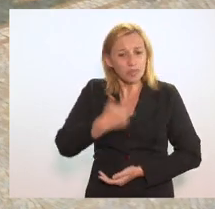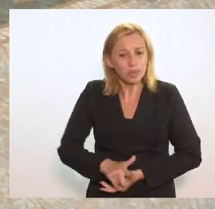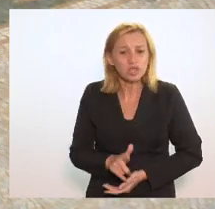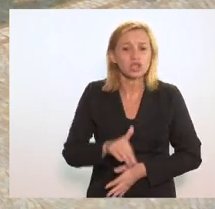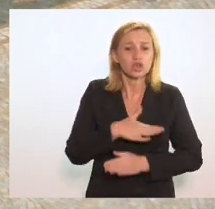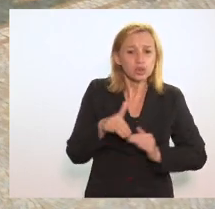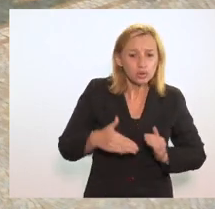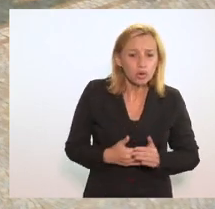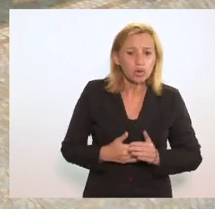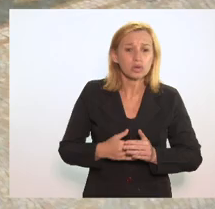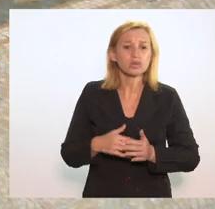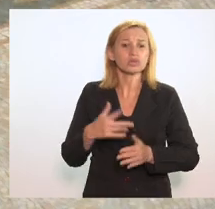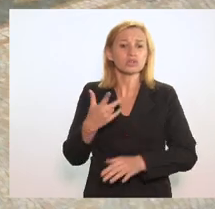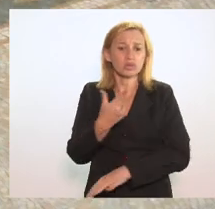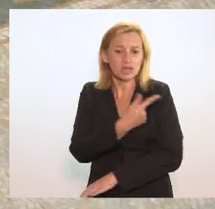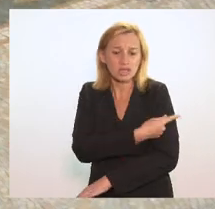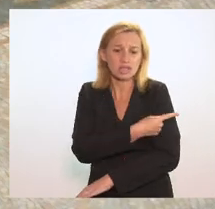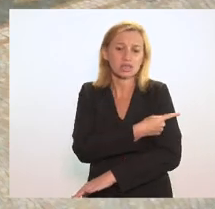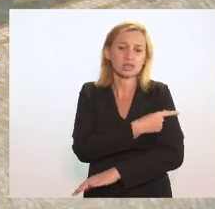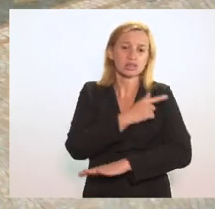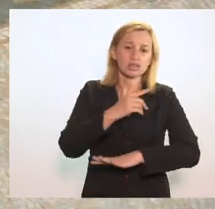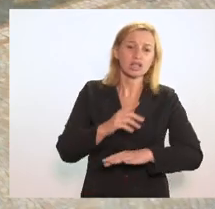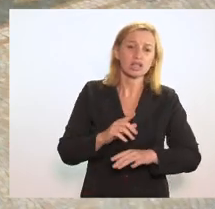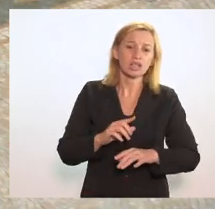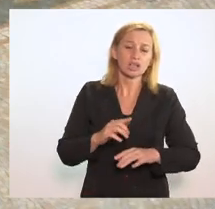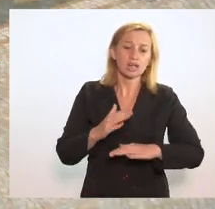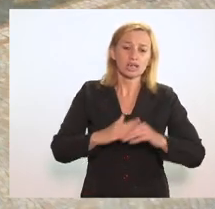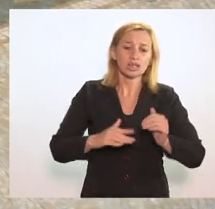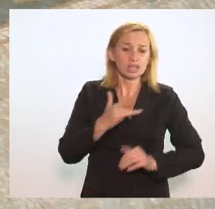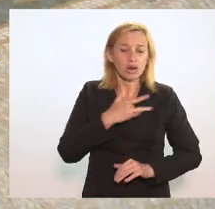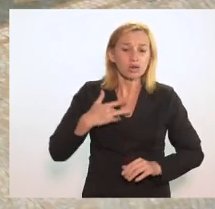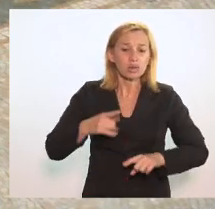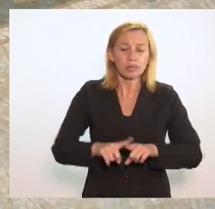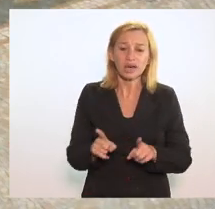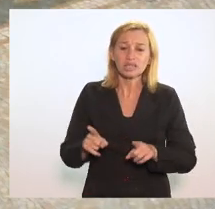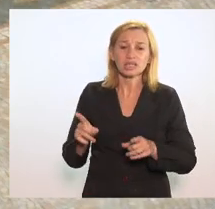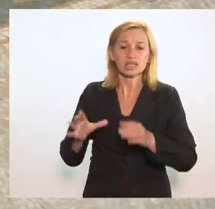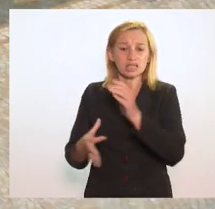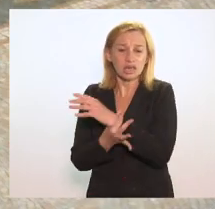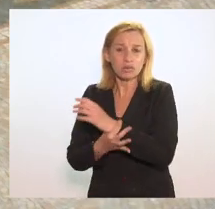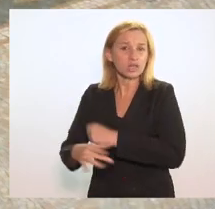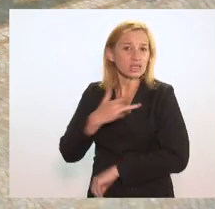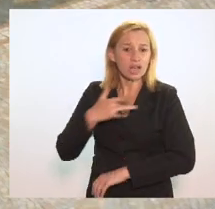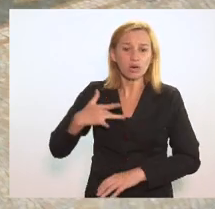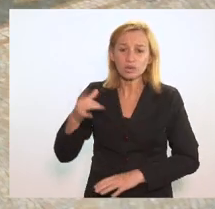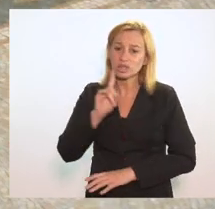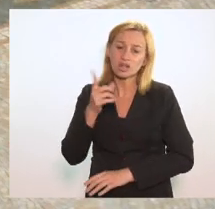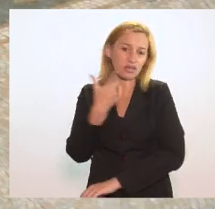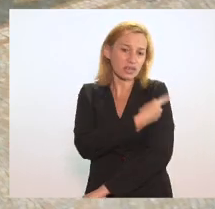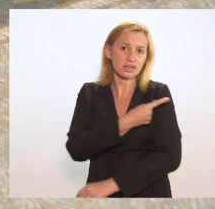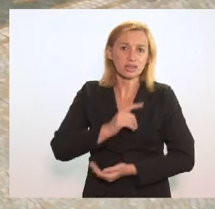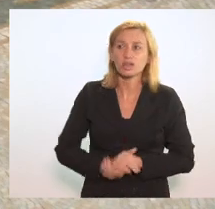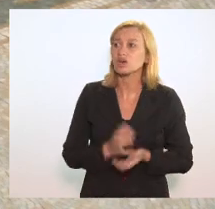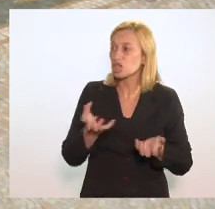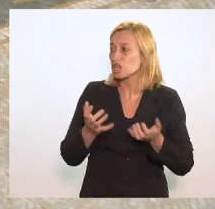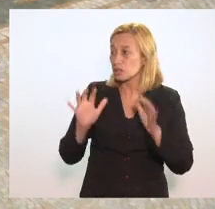todos vacinam todos os profissionais de saúde, mas não vacinam os profissionais de saúde da segurança. Queria chamar a atenção para isso